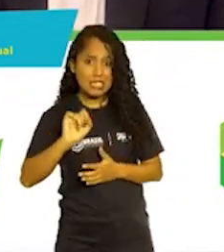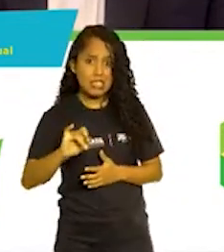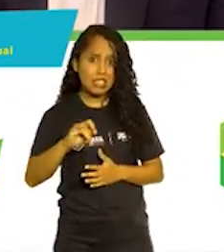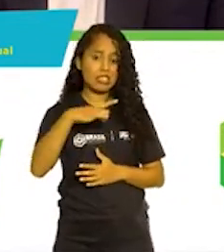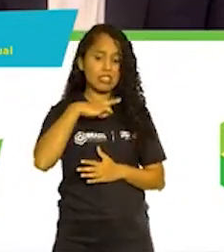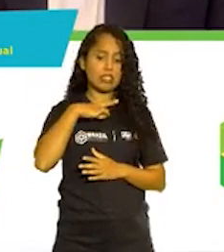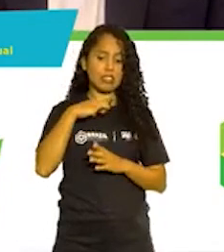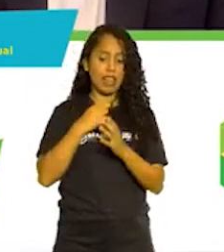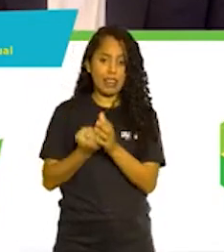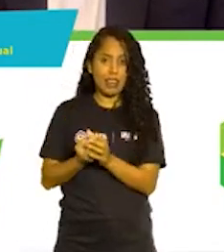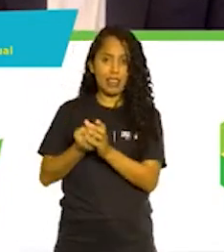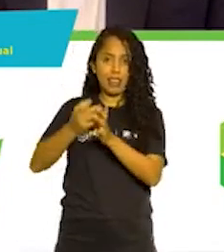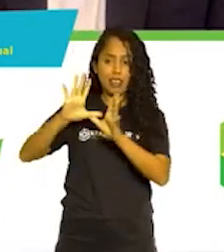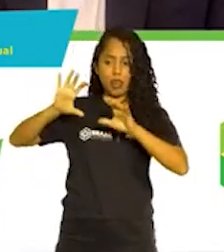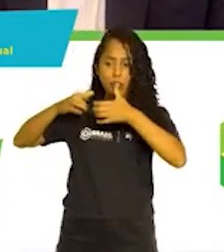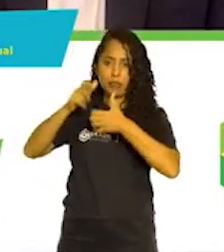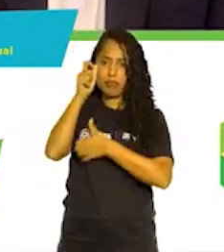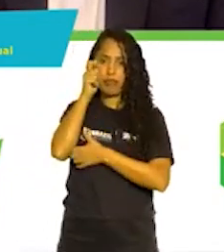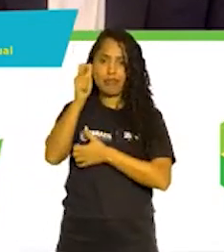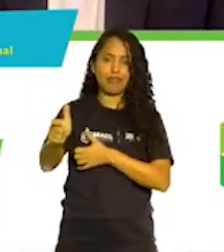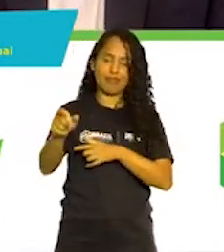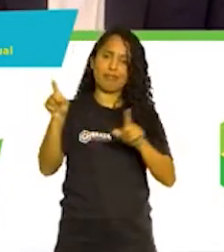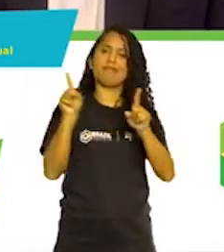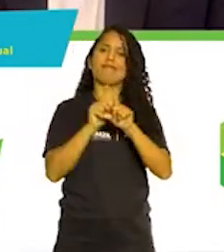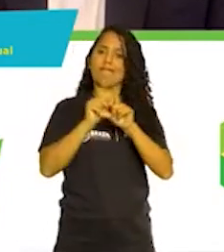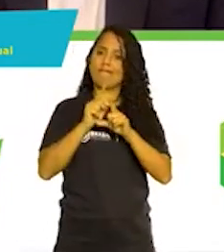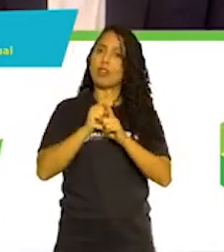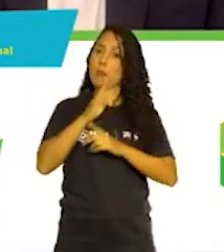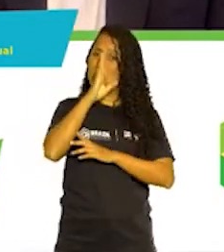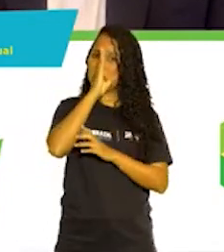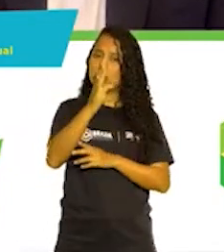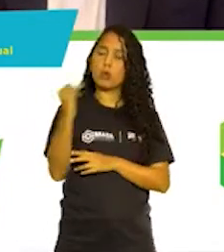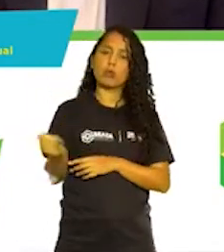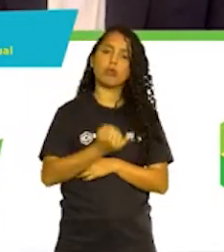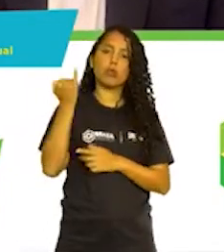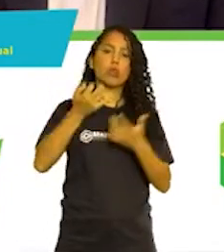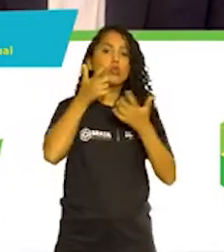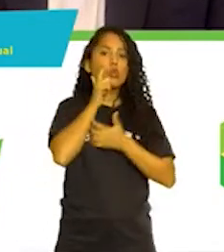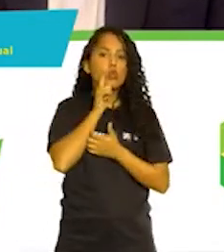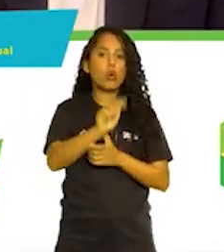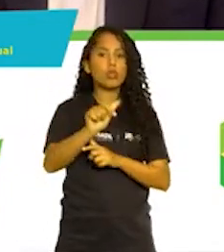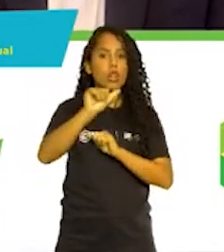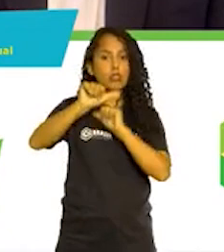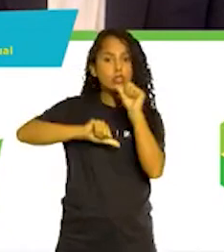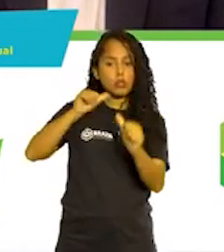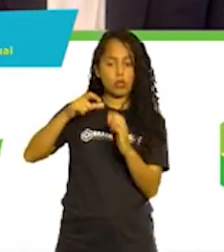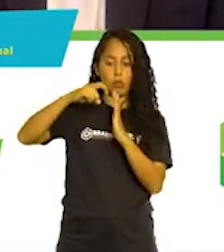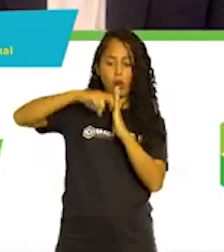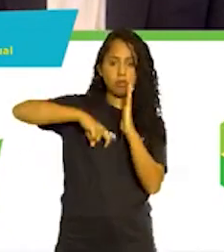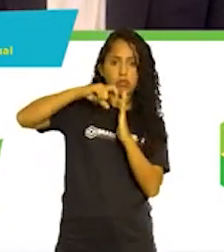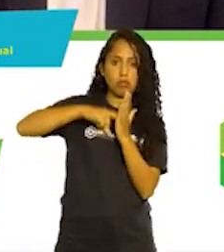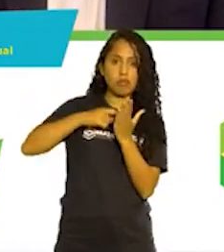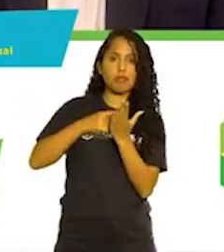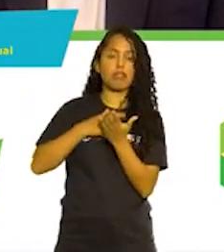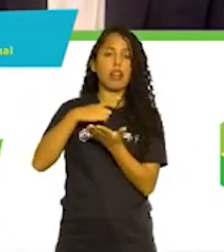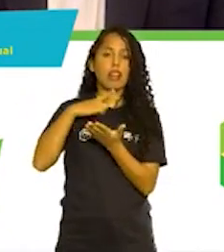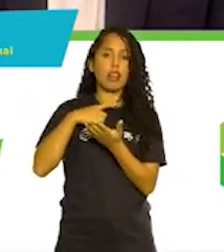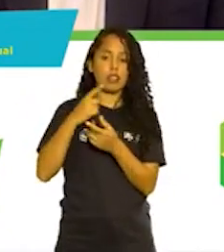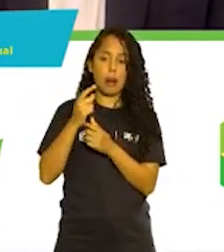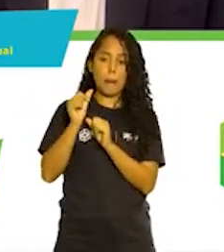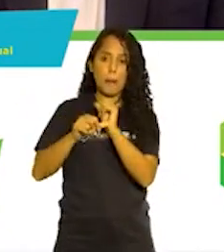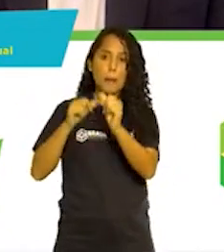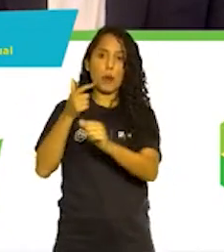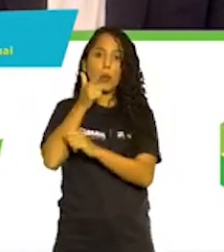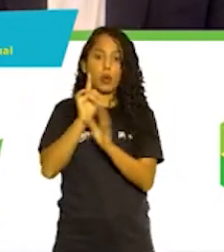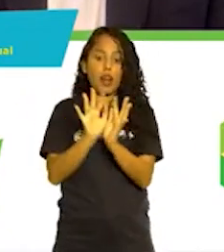você cria os grupos de interesse. Na realidade, o ideal era que a gente conseguisse fazer uma reforma tributária que simplificasse tudo de uma